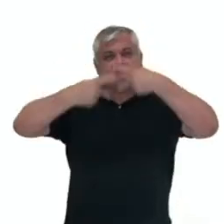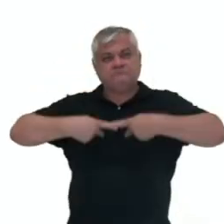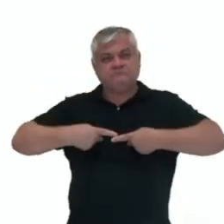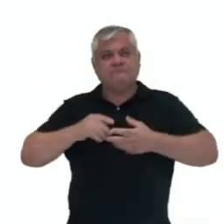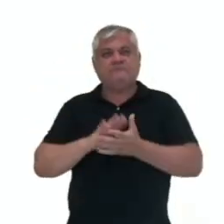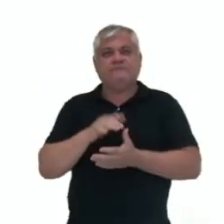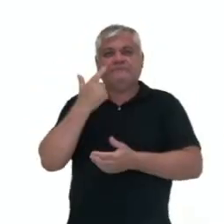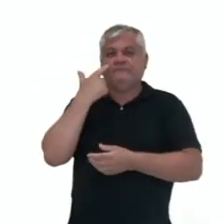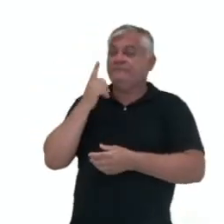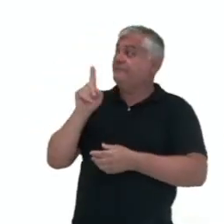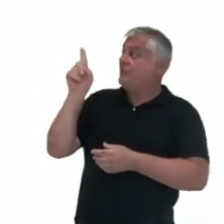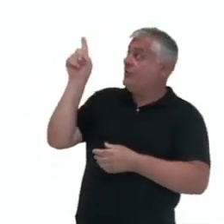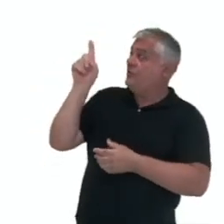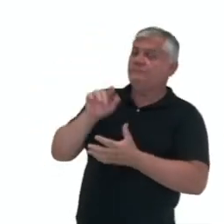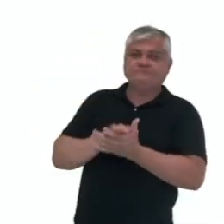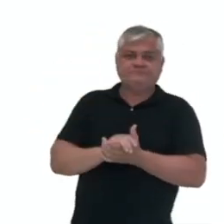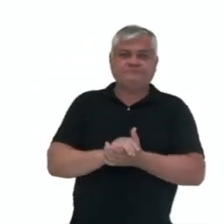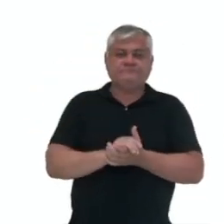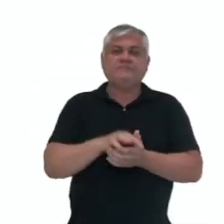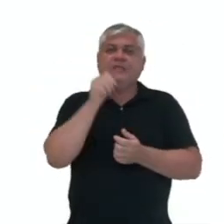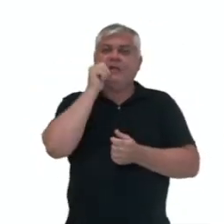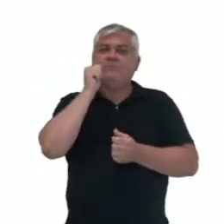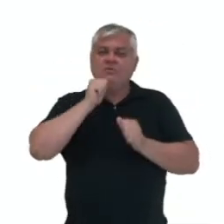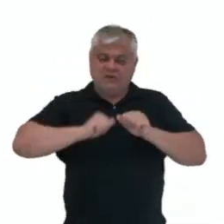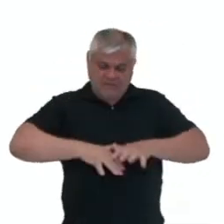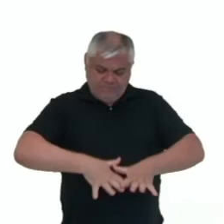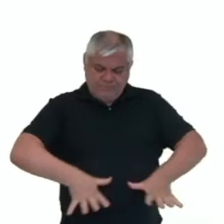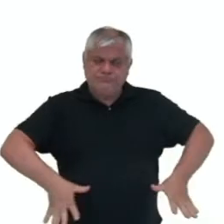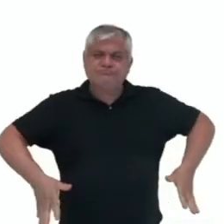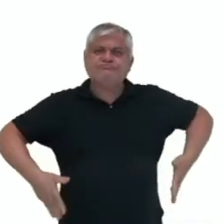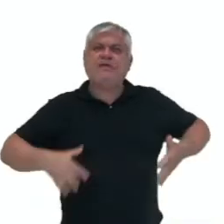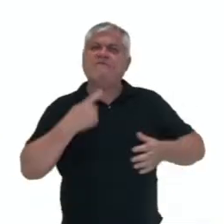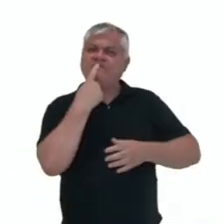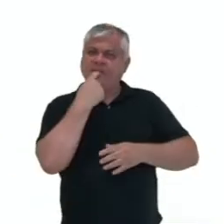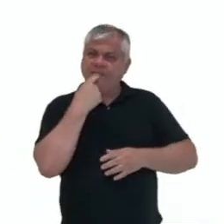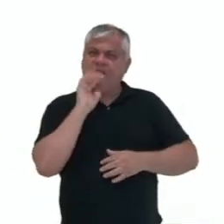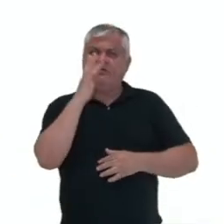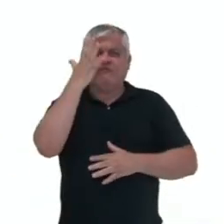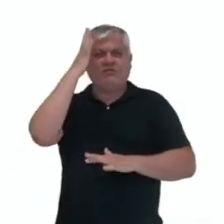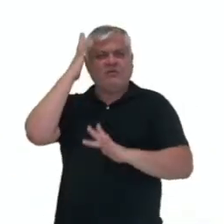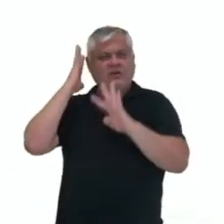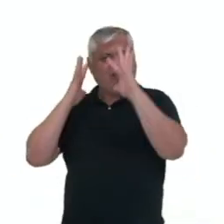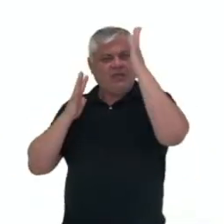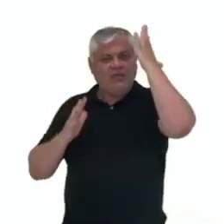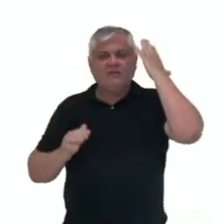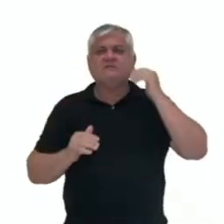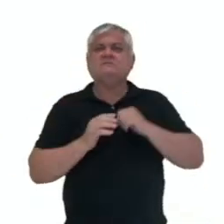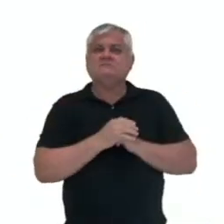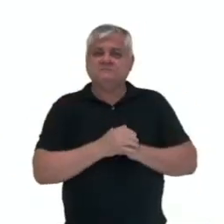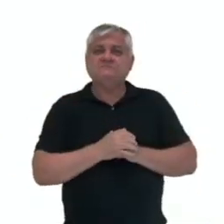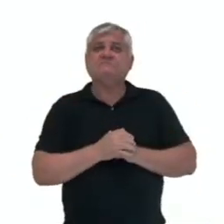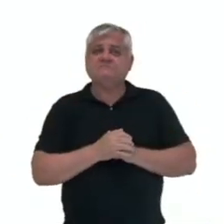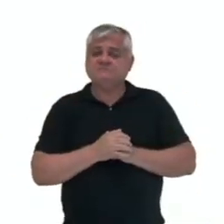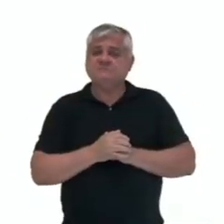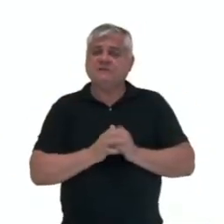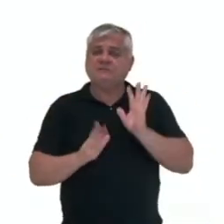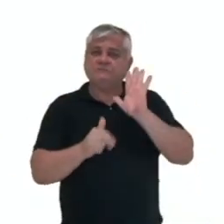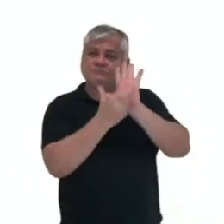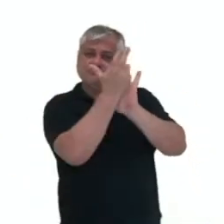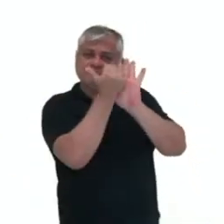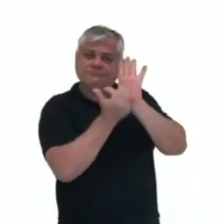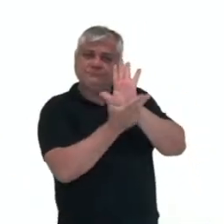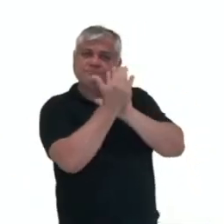vocês, Mulher de Vermelho na Floresta, do Henri Rousseau, de 1907. Aqui nós temos um exemplo de arte naif. A pintura se caracteriza